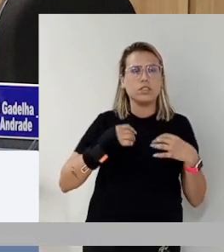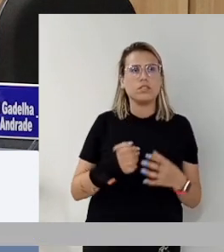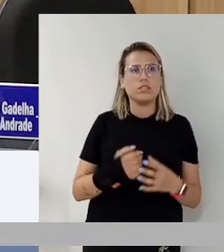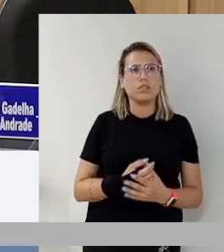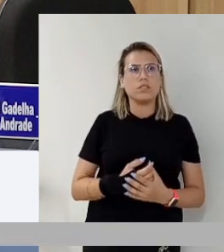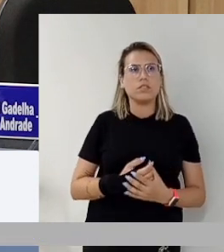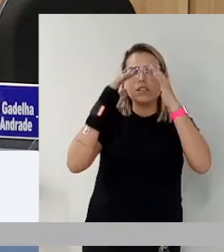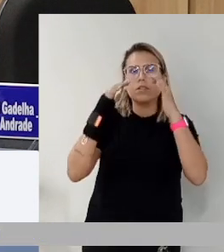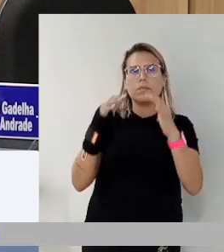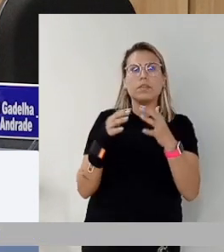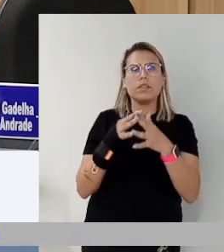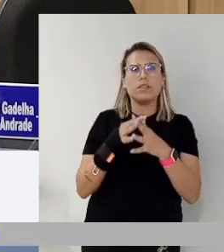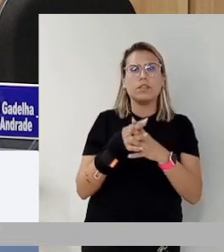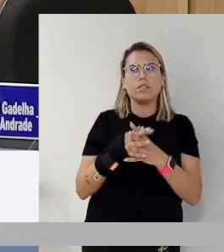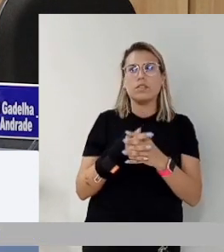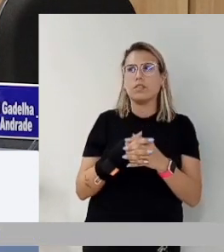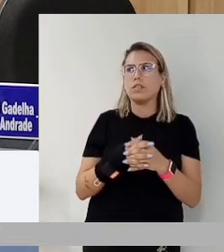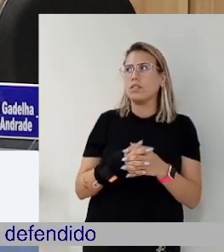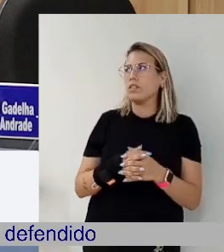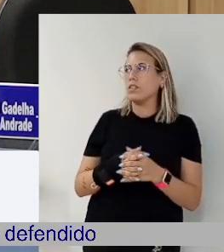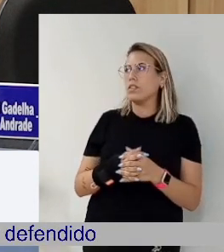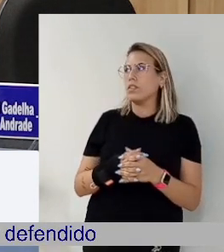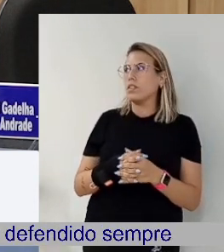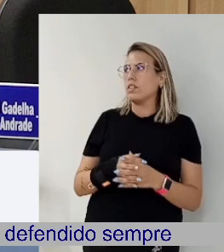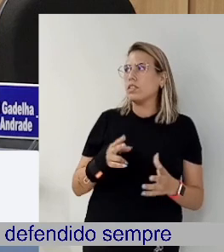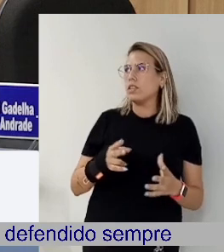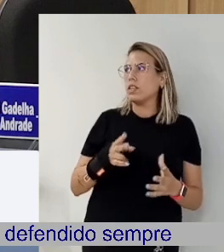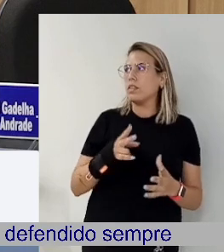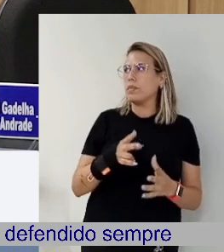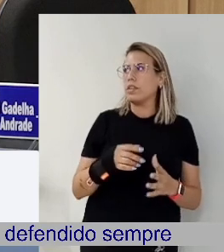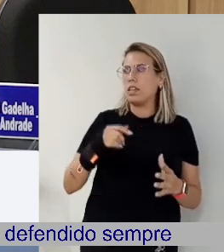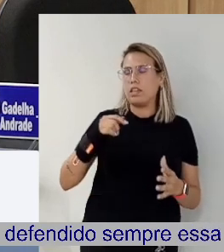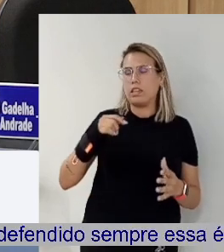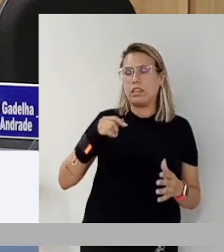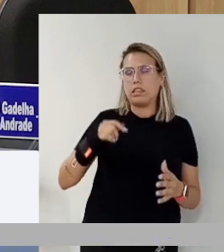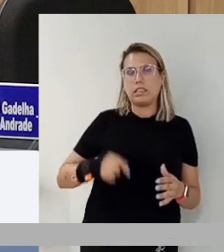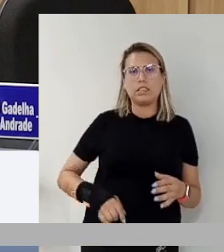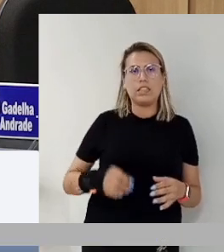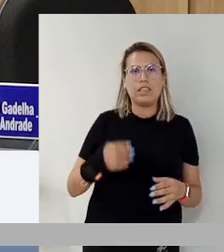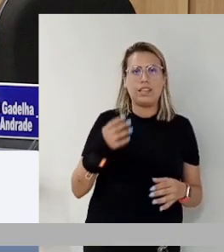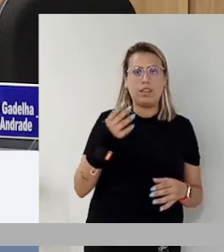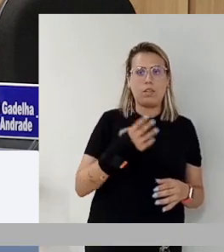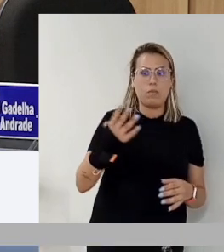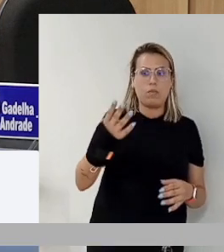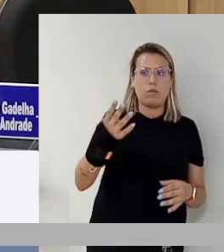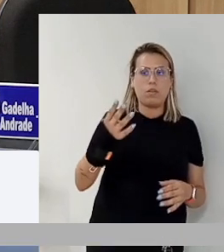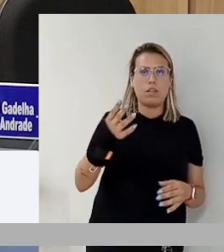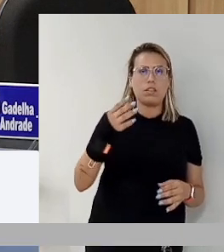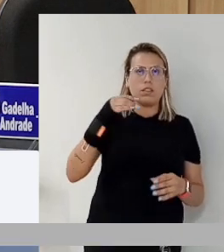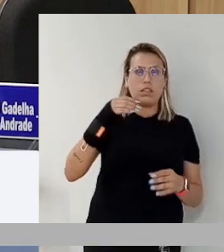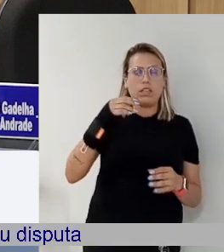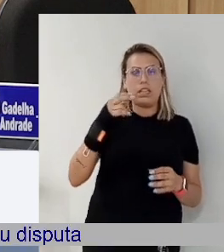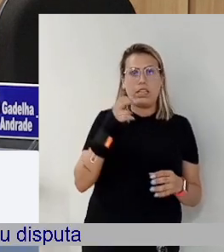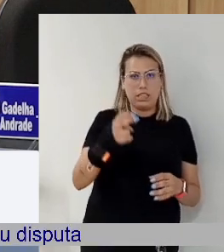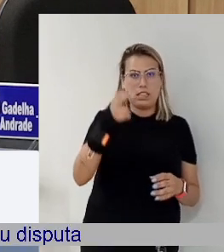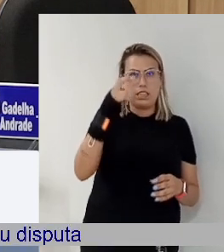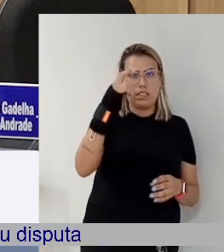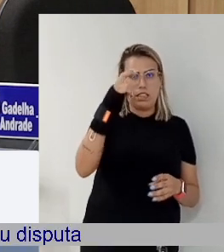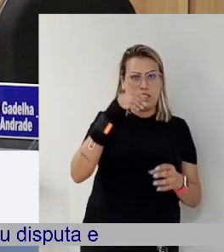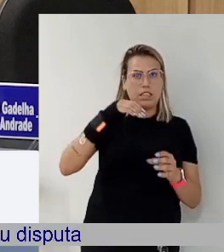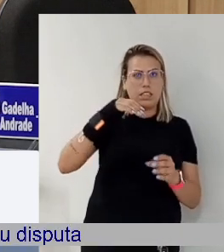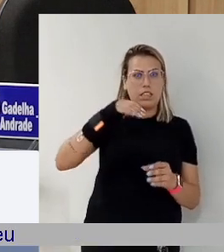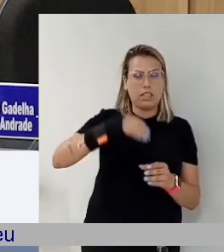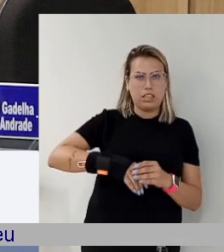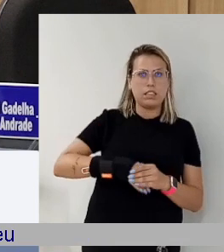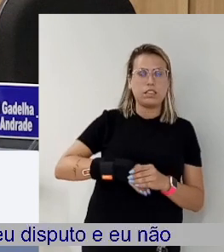um pelo outro é o que eu tenho defendido sempre essa é a quarta eleição quinta eleição Que eu disputo e